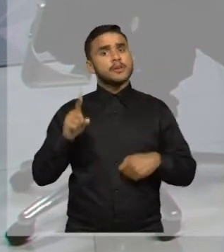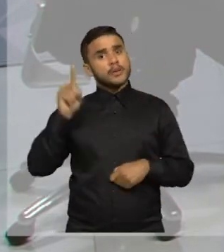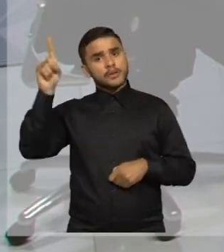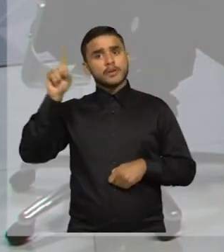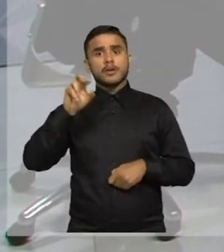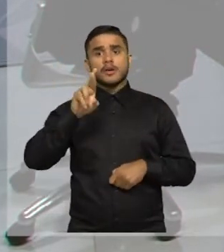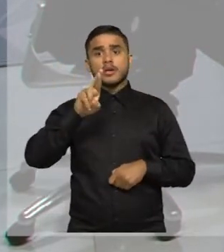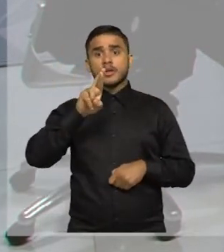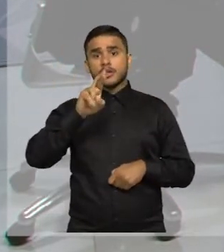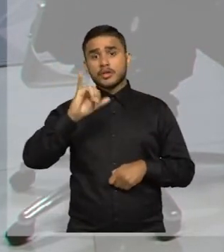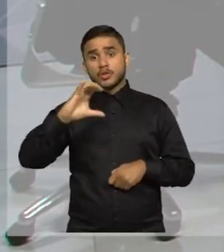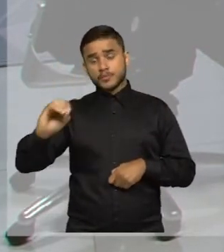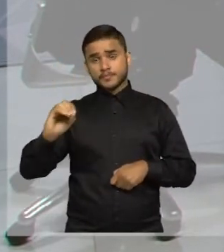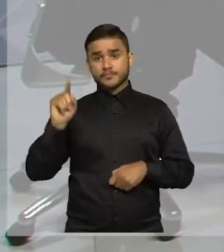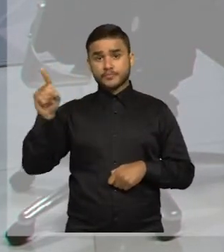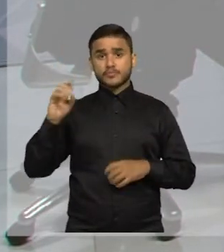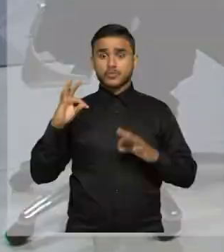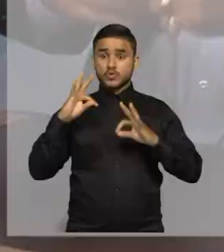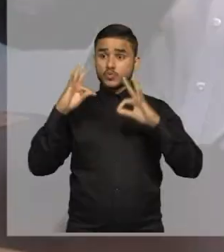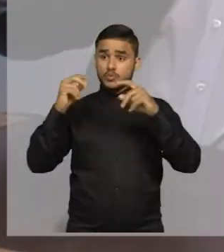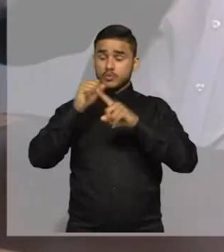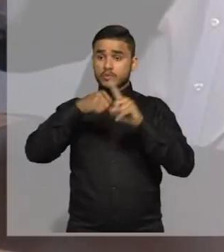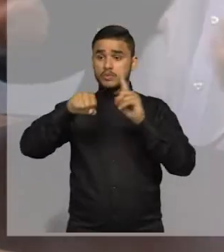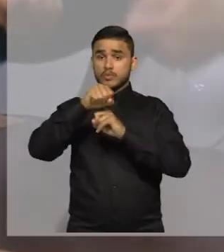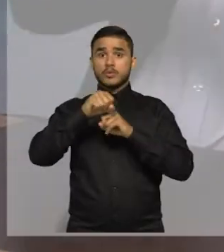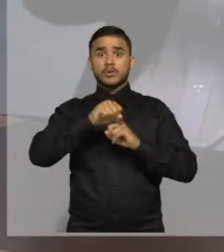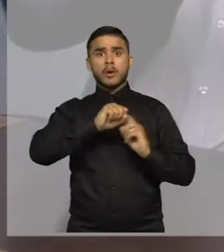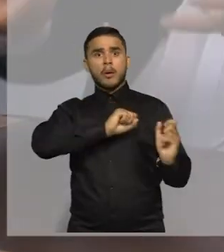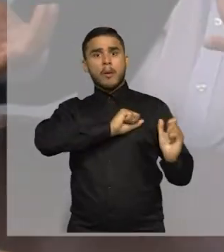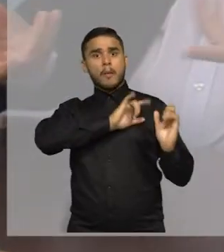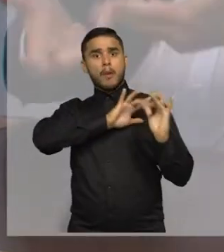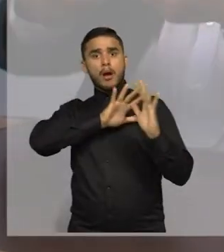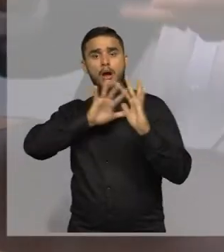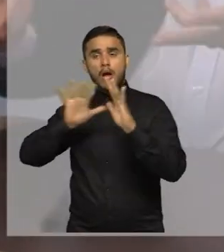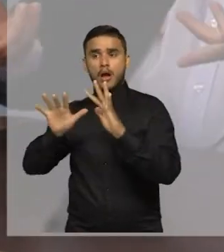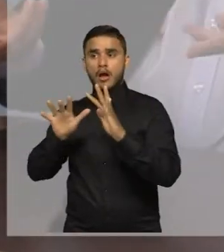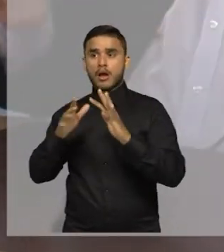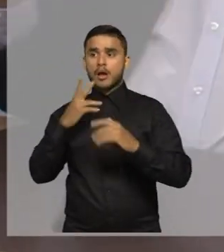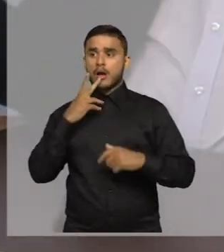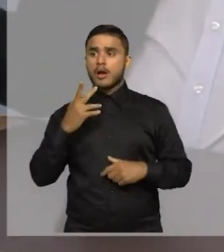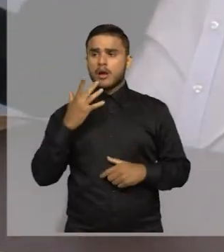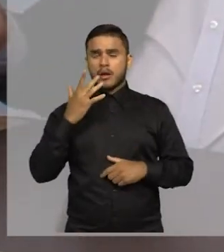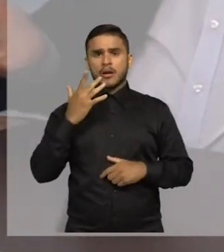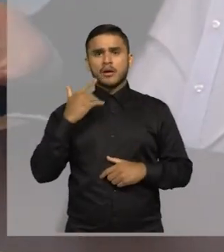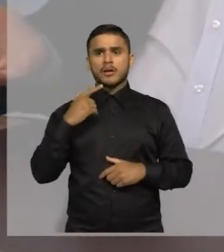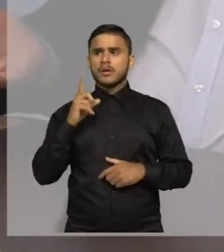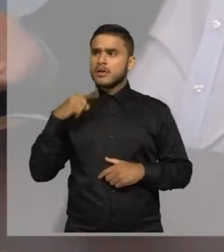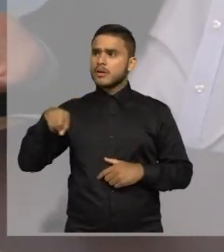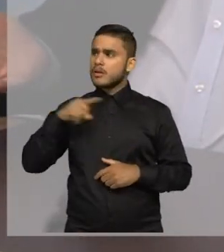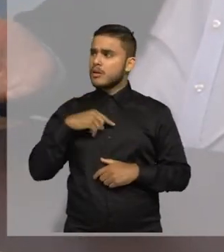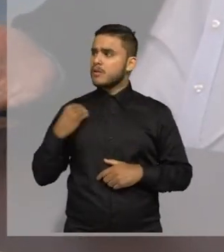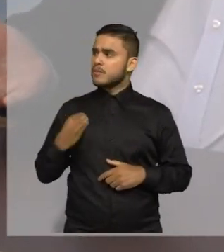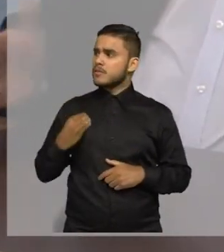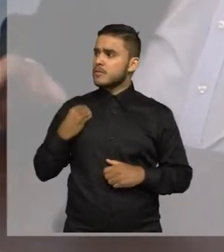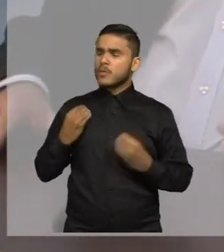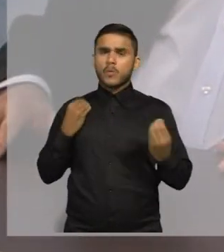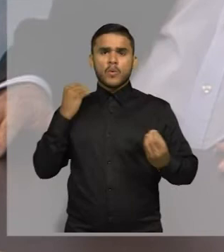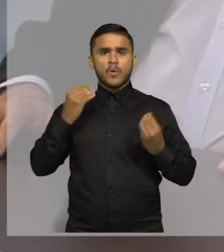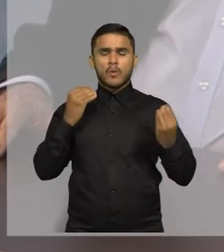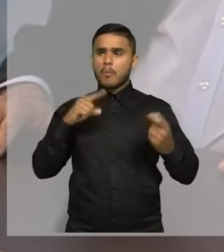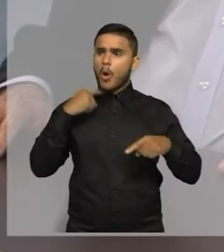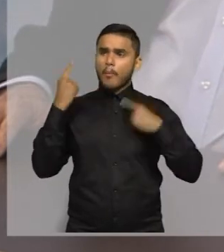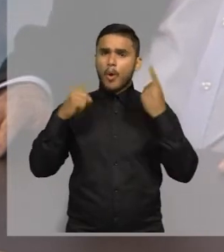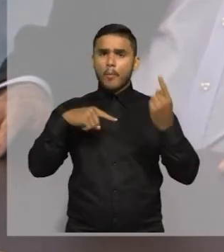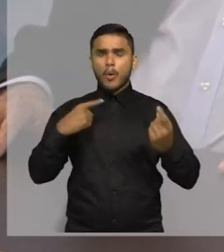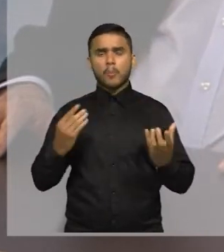Tentaram levar a sociedade para o morro. Agora, os caras iam lá e metralhavam aquelas... Agora, não resta dúvida que